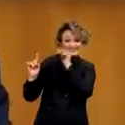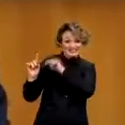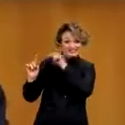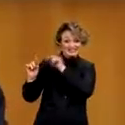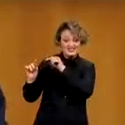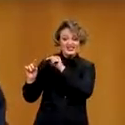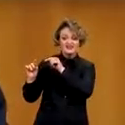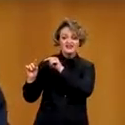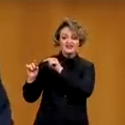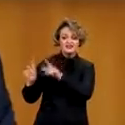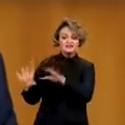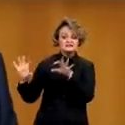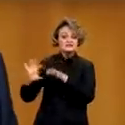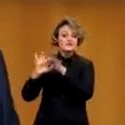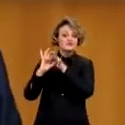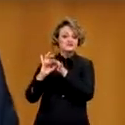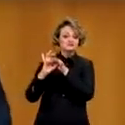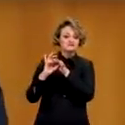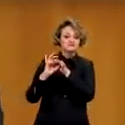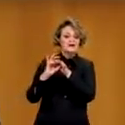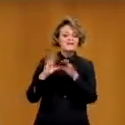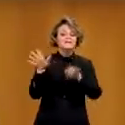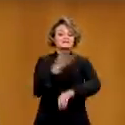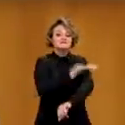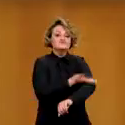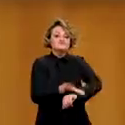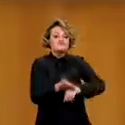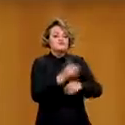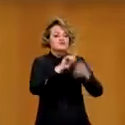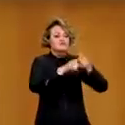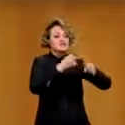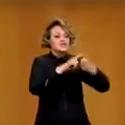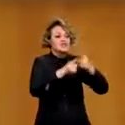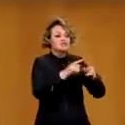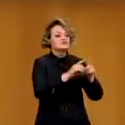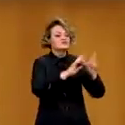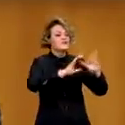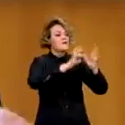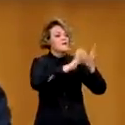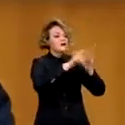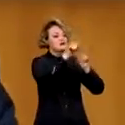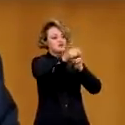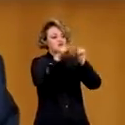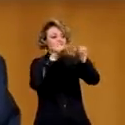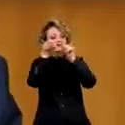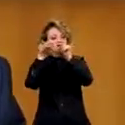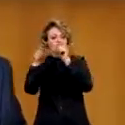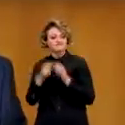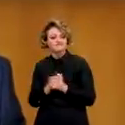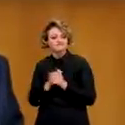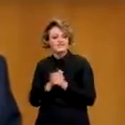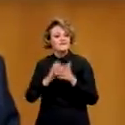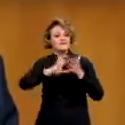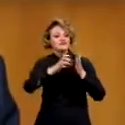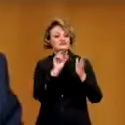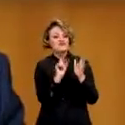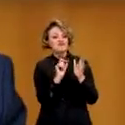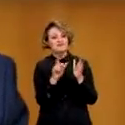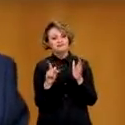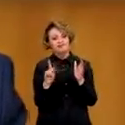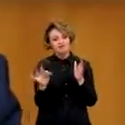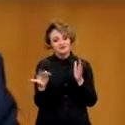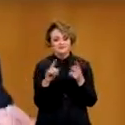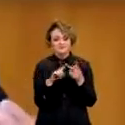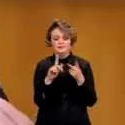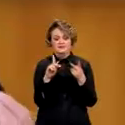de determinadas coisas. Mas, habitualmente, você negocia com o partido. Então, o partido quem que é? O partido é o PT, é o